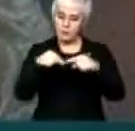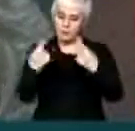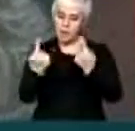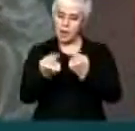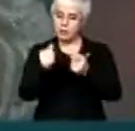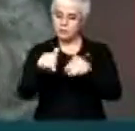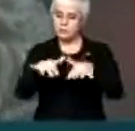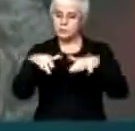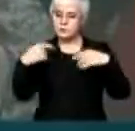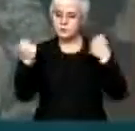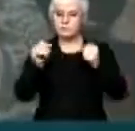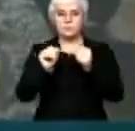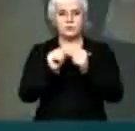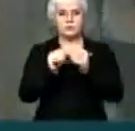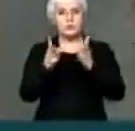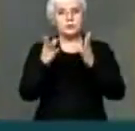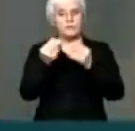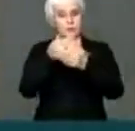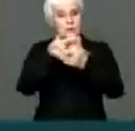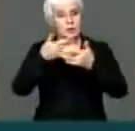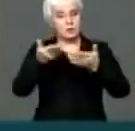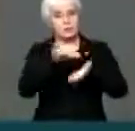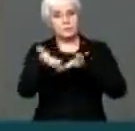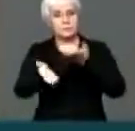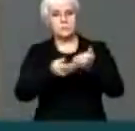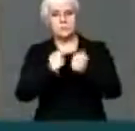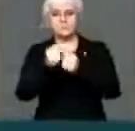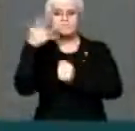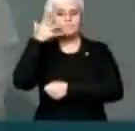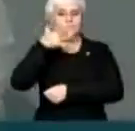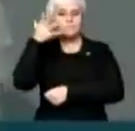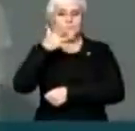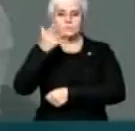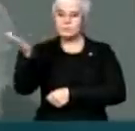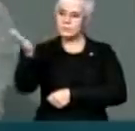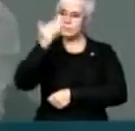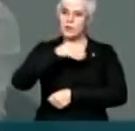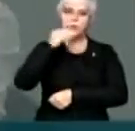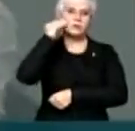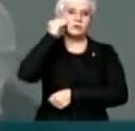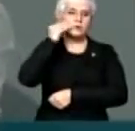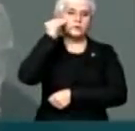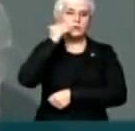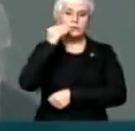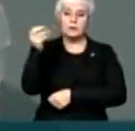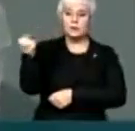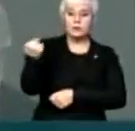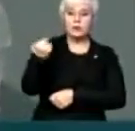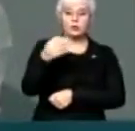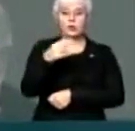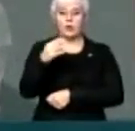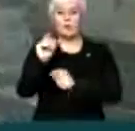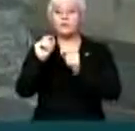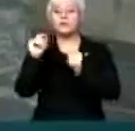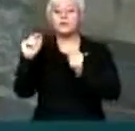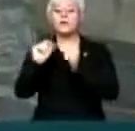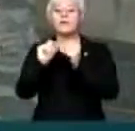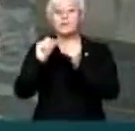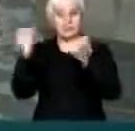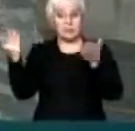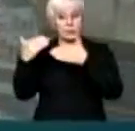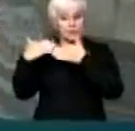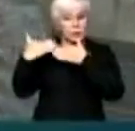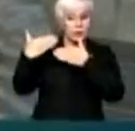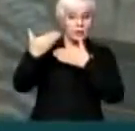tem que se promover muitas audiências públicas, que a gente possa trazer um dado à frente. O que a gente, daquele momento para cá, a gente